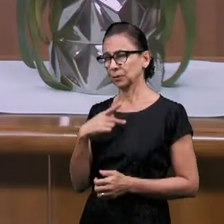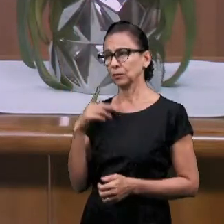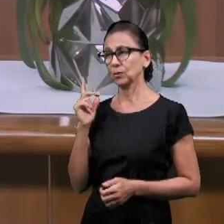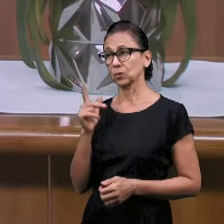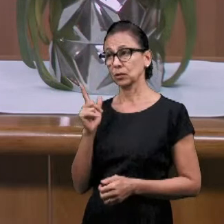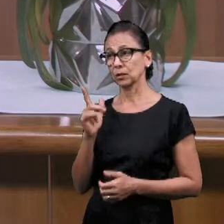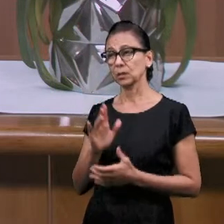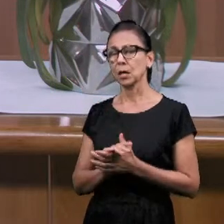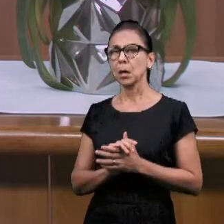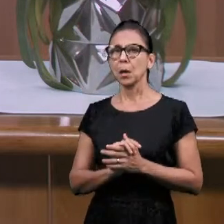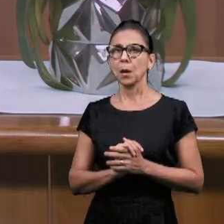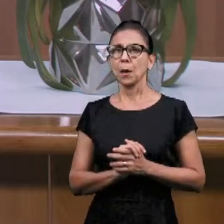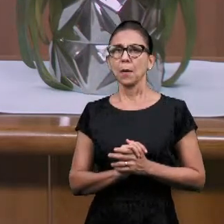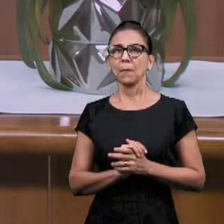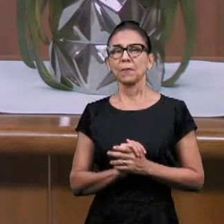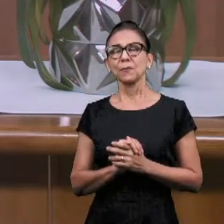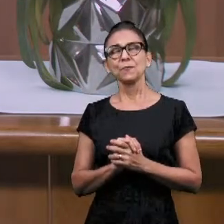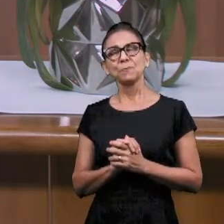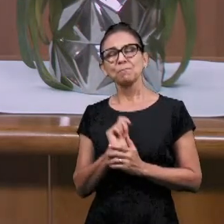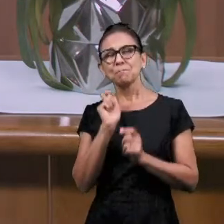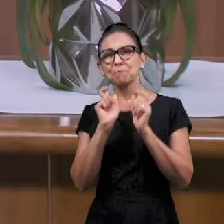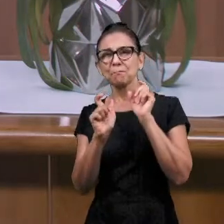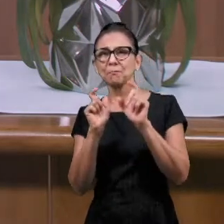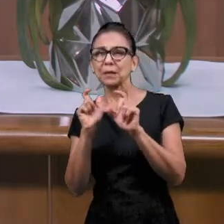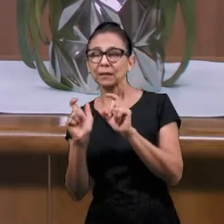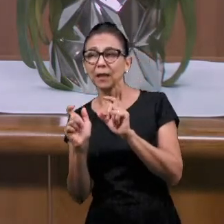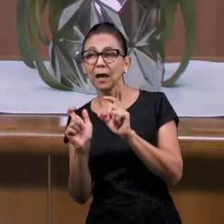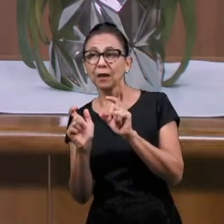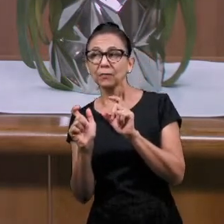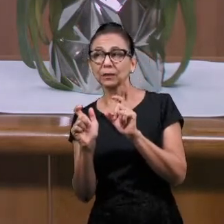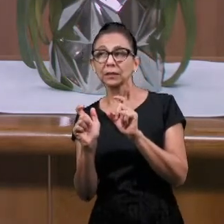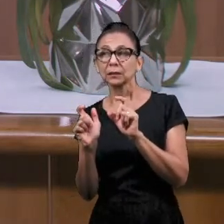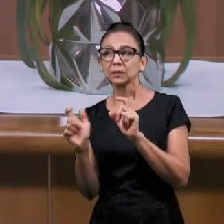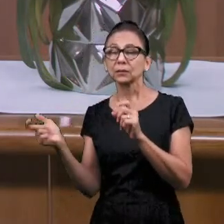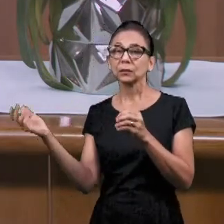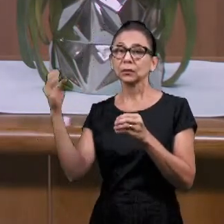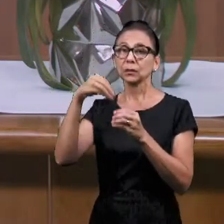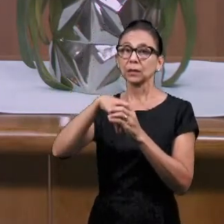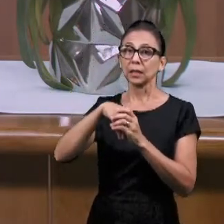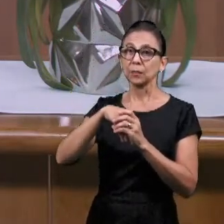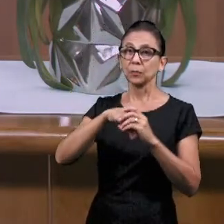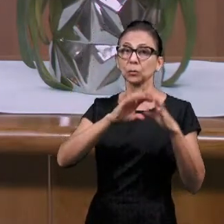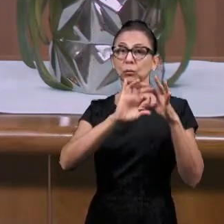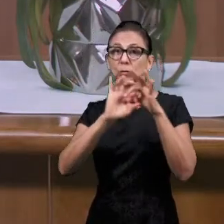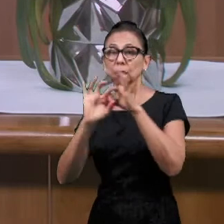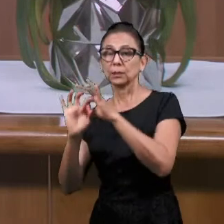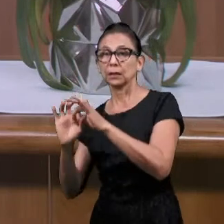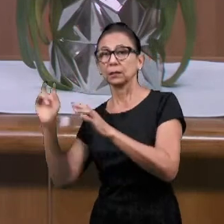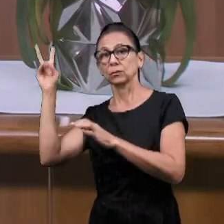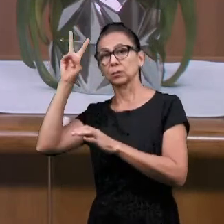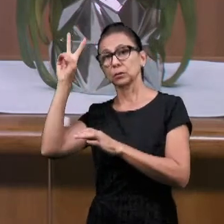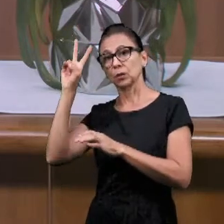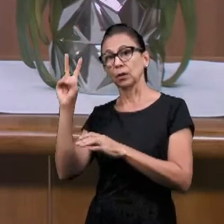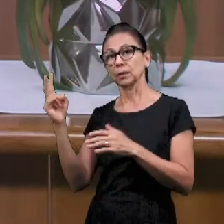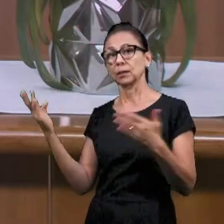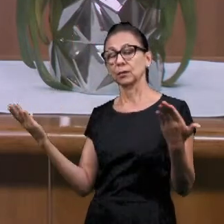nos inserem dentro do contexto histórico da experiência que vivemos hoje dentro da Igreja Cristã Maranata. Mas nós